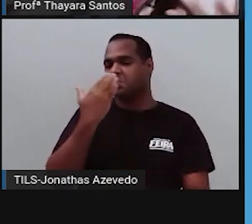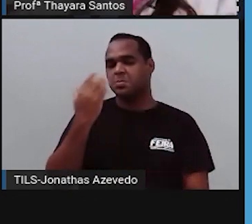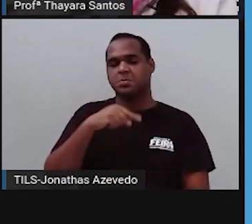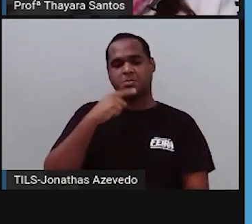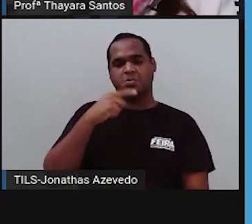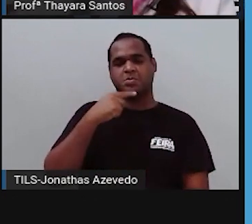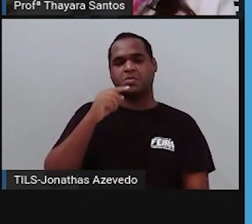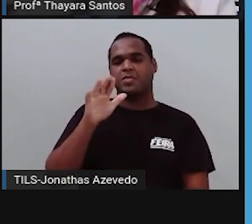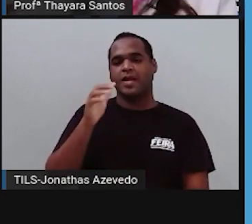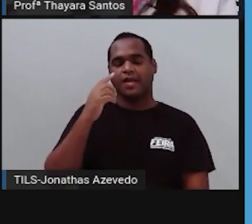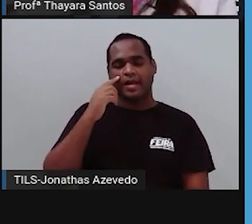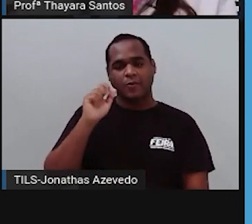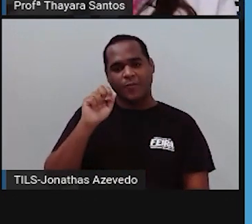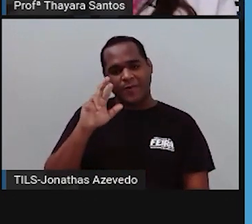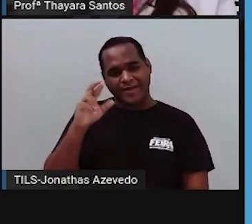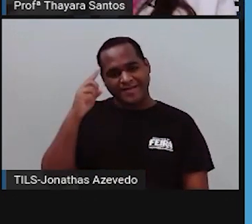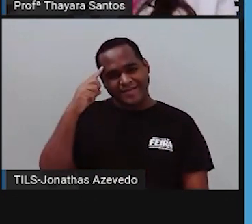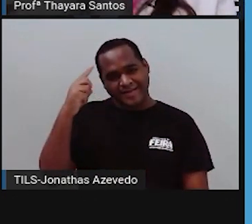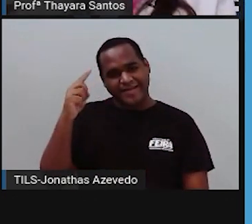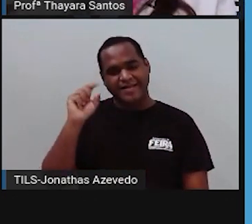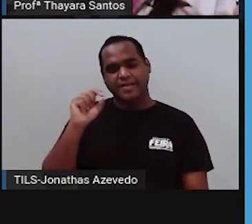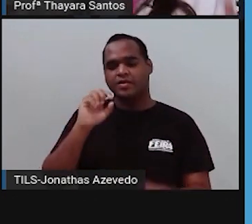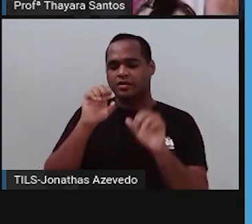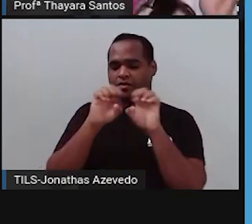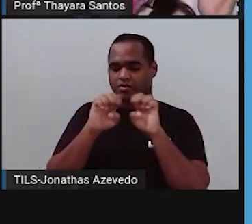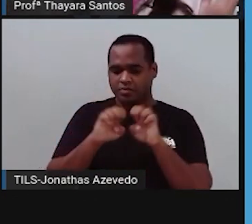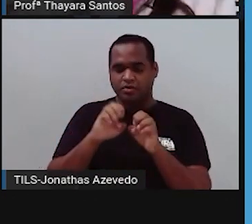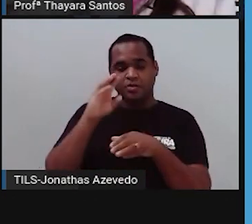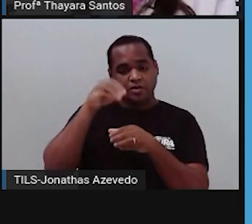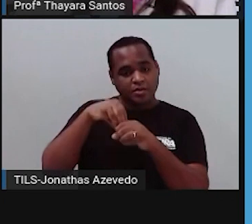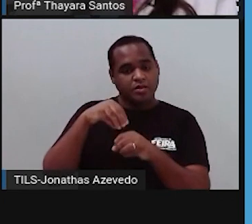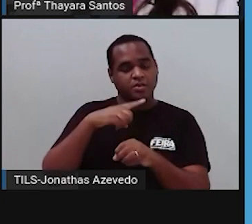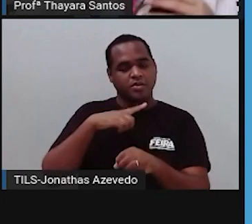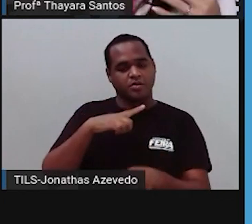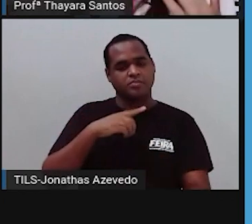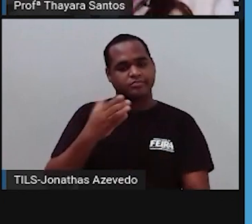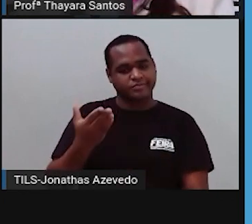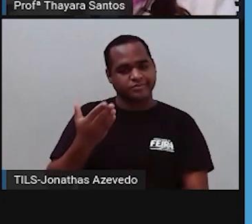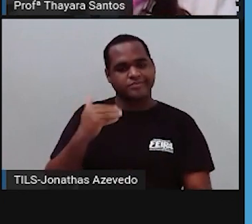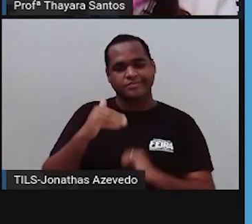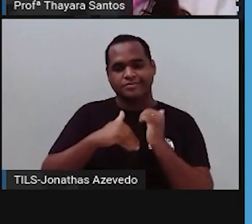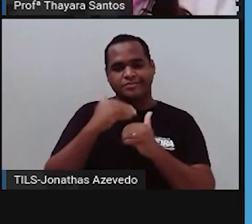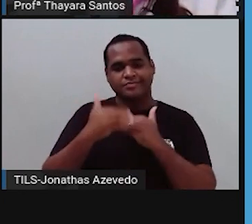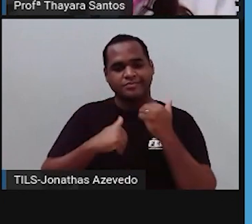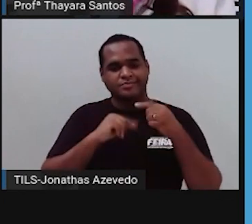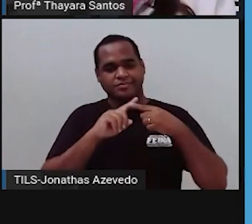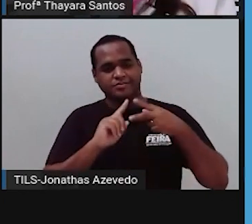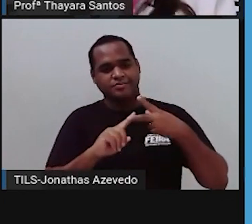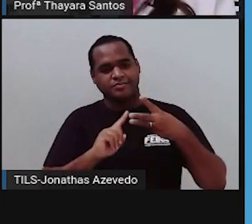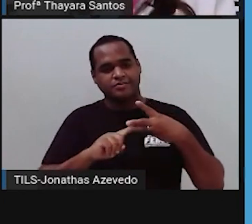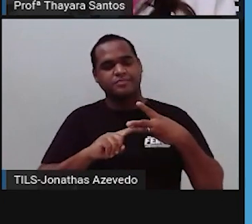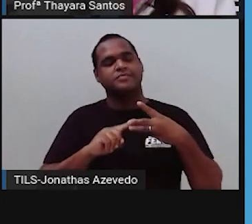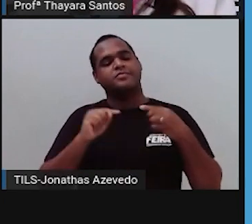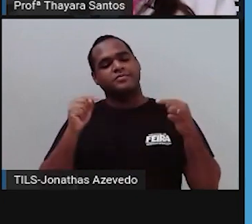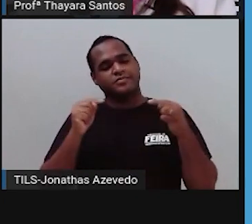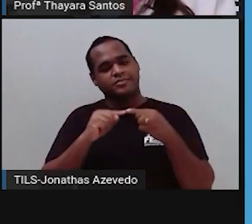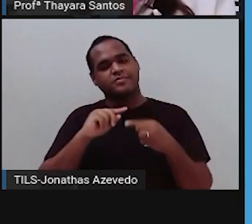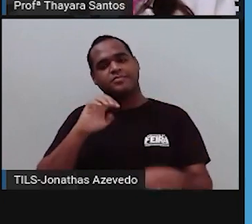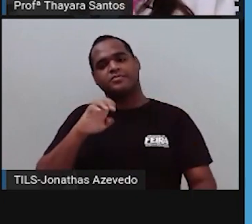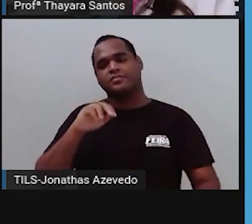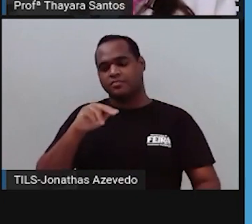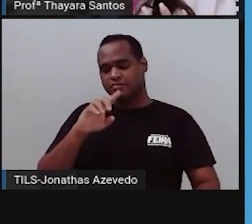aquele arquêntero, que é a estrutura do intestino primitivo, desenvolve os 3 folhetos germinativos, que é o